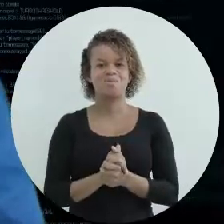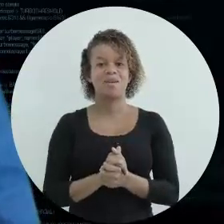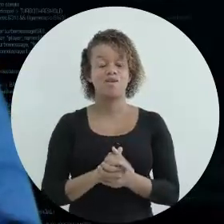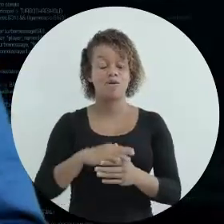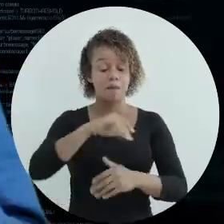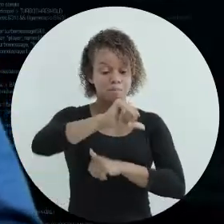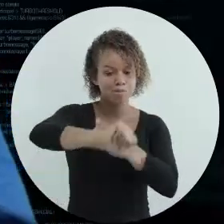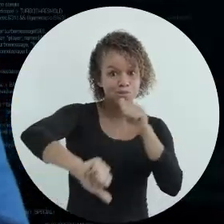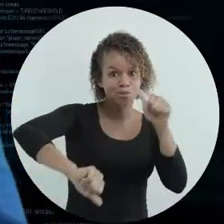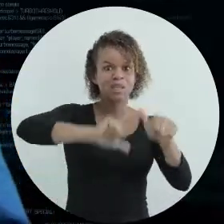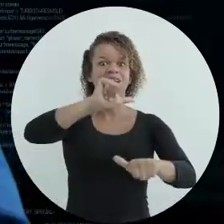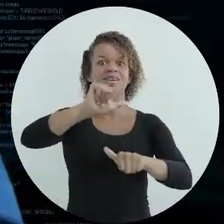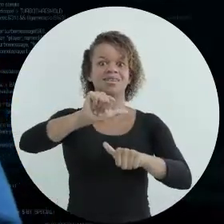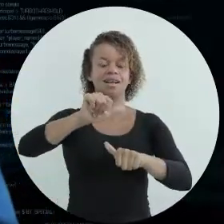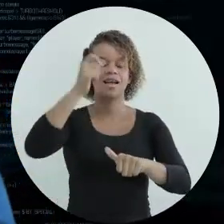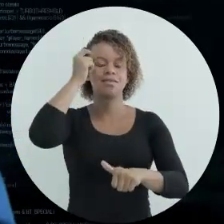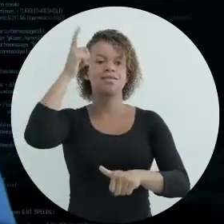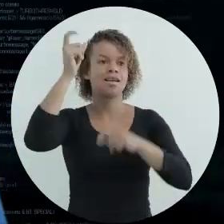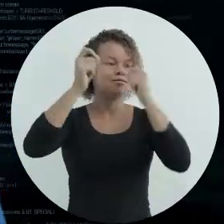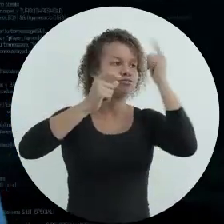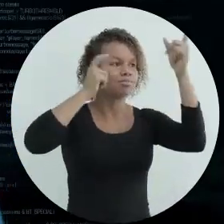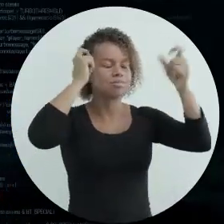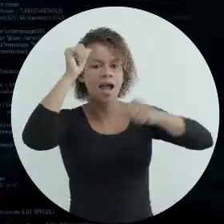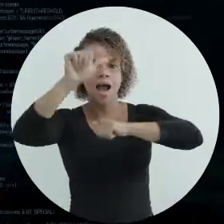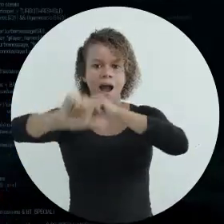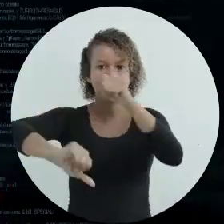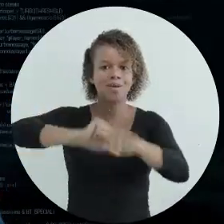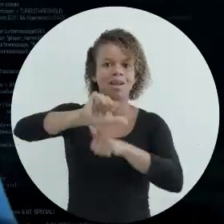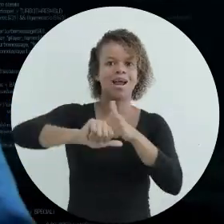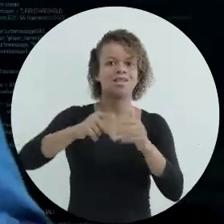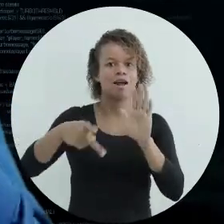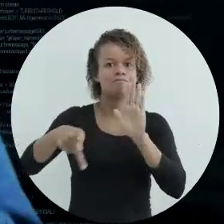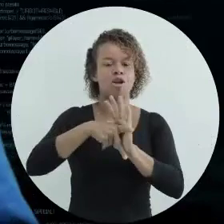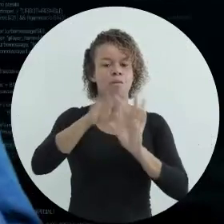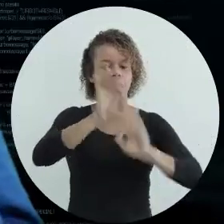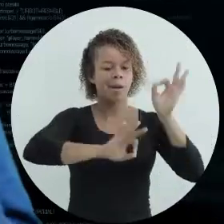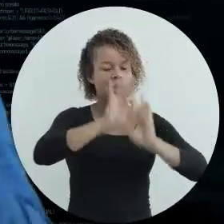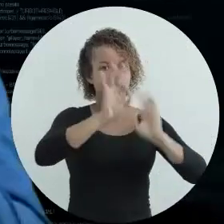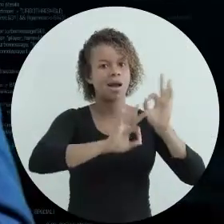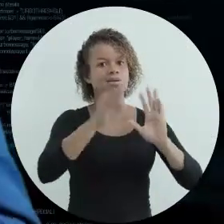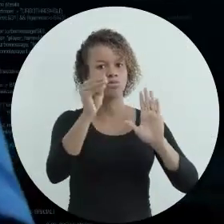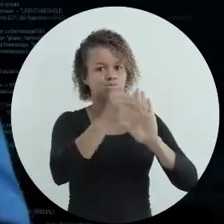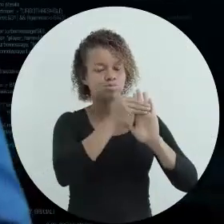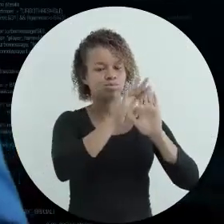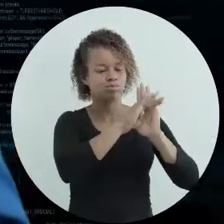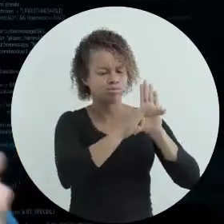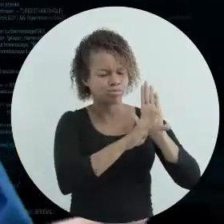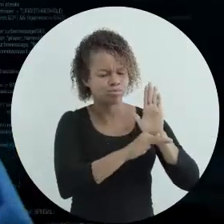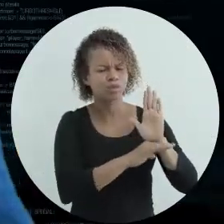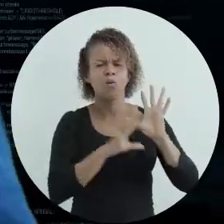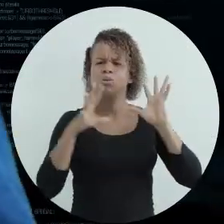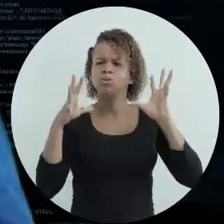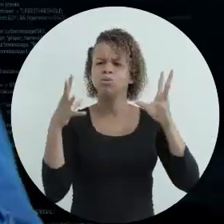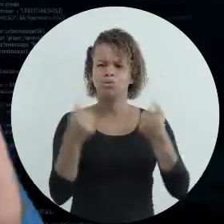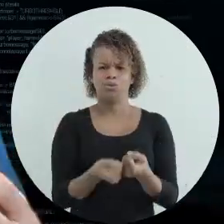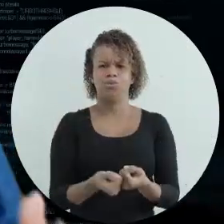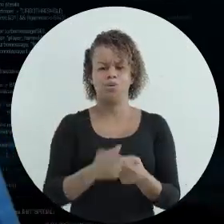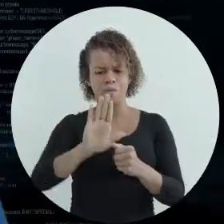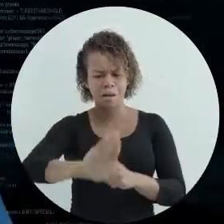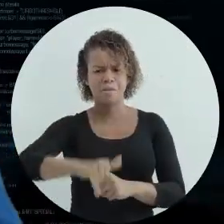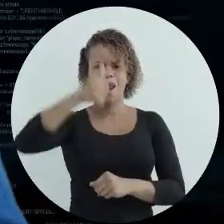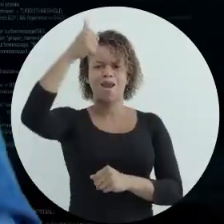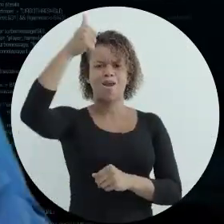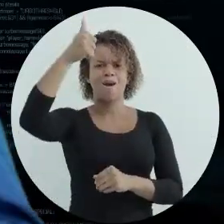das ideias, a remodelagem da própria programação JavaScript. Então, e o melhor, a padronização. Então,